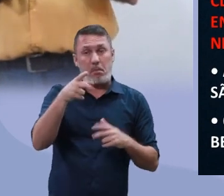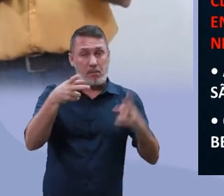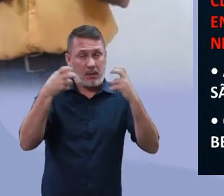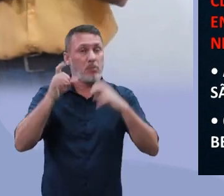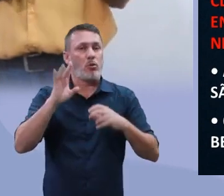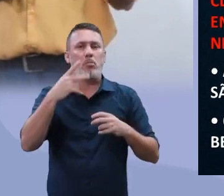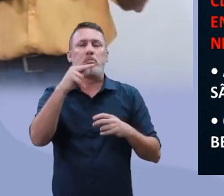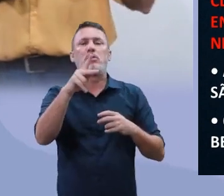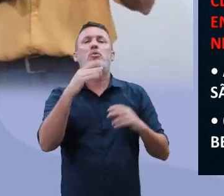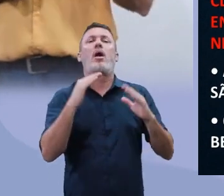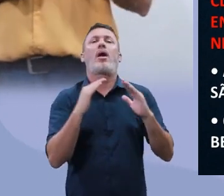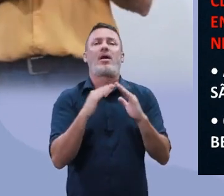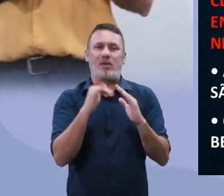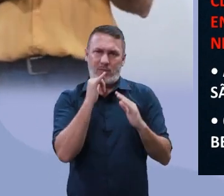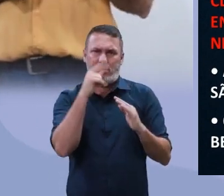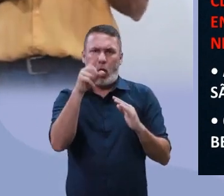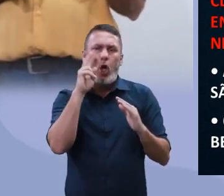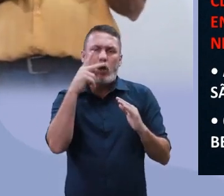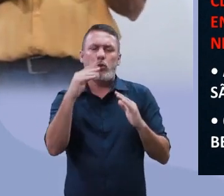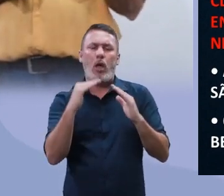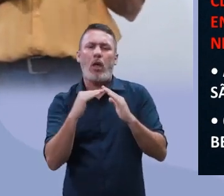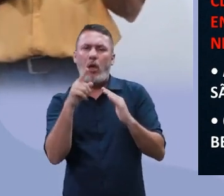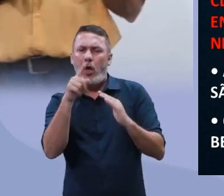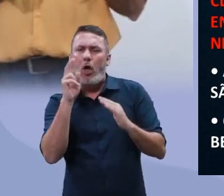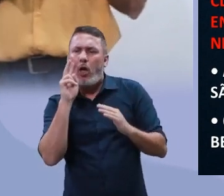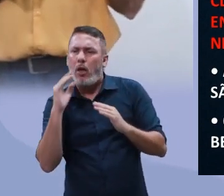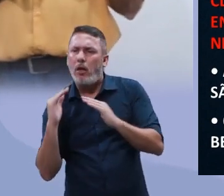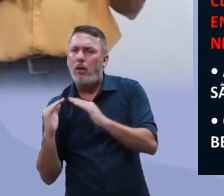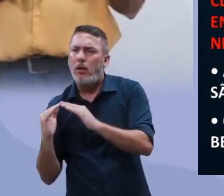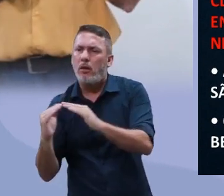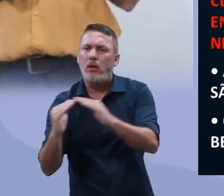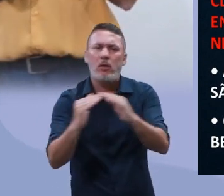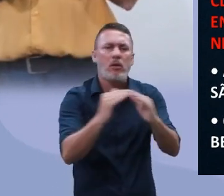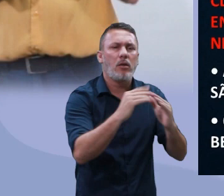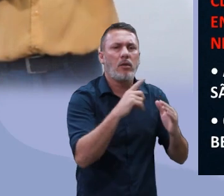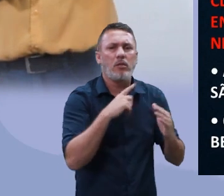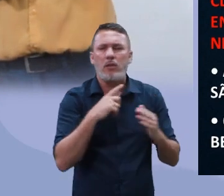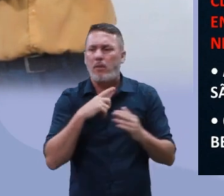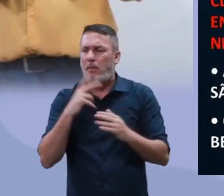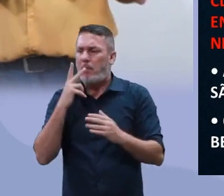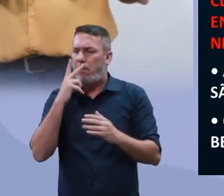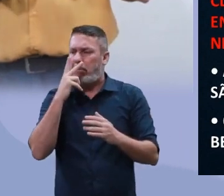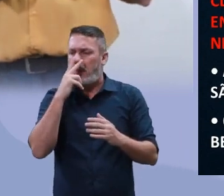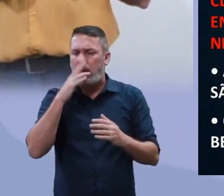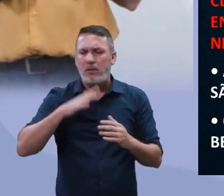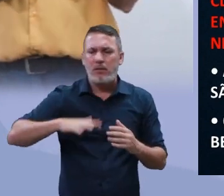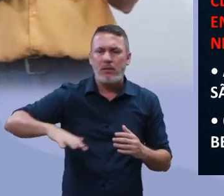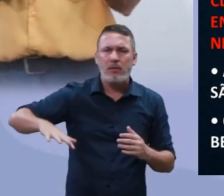né, no entorno das suas residências, é muito comum você ver, no caso aí, a marcação